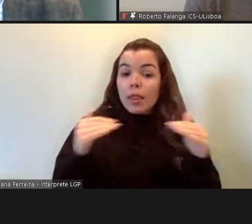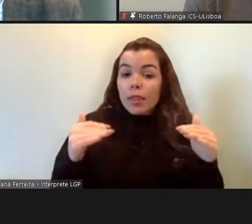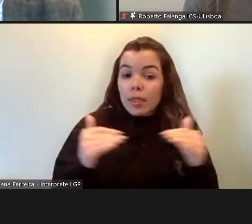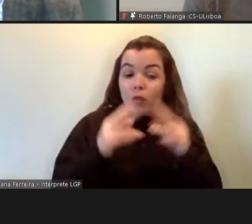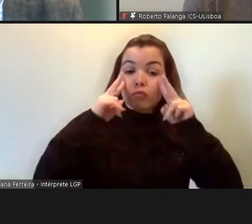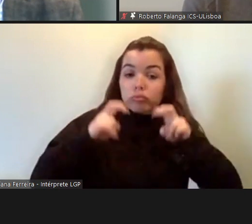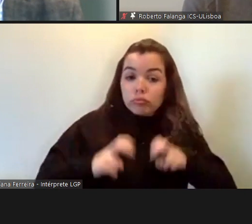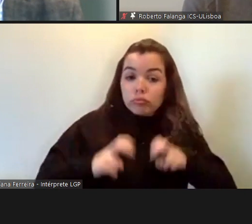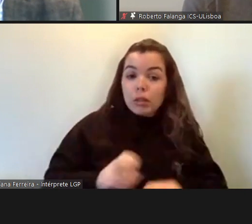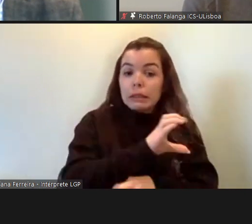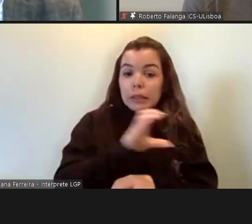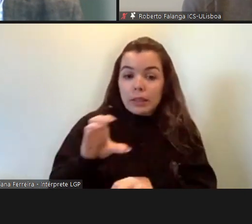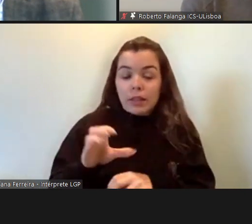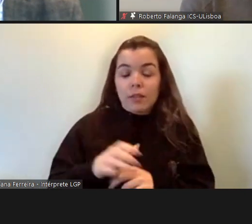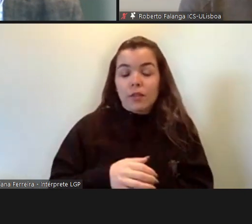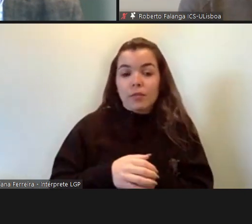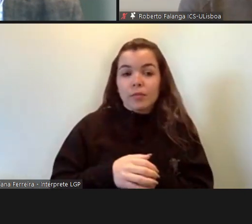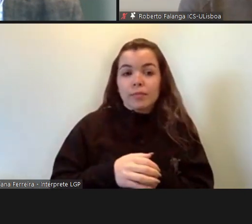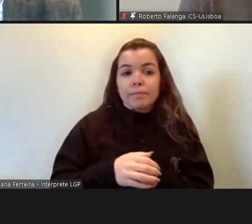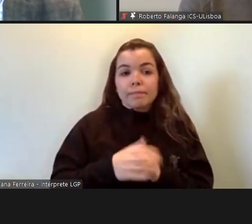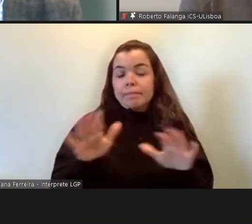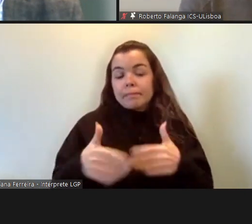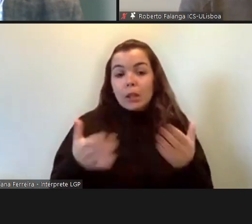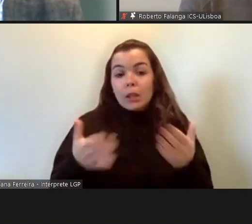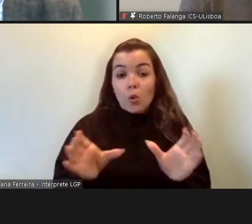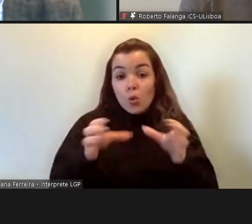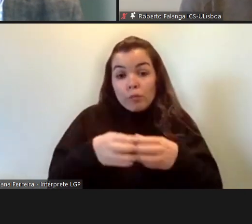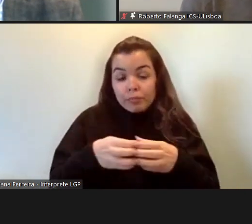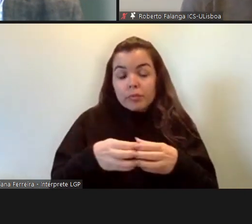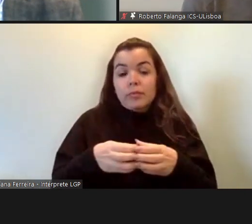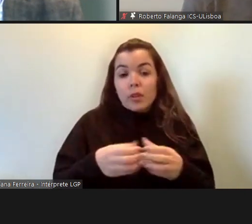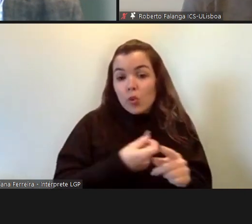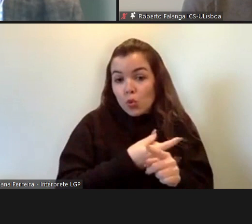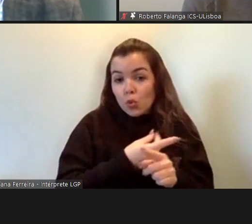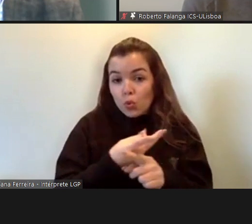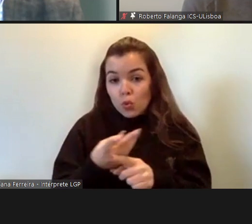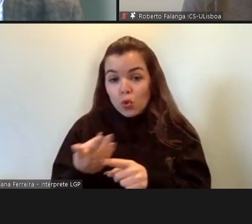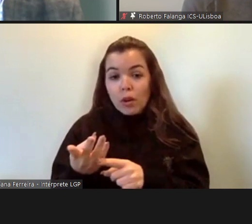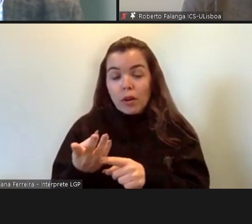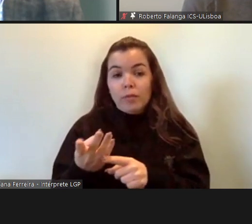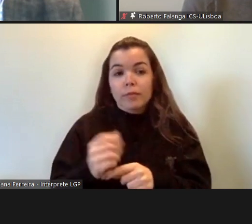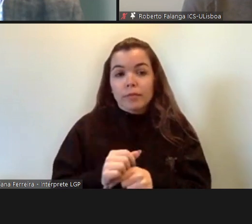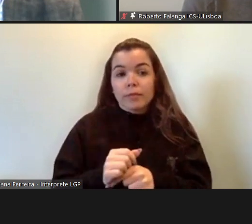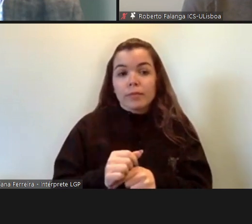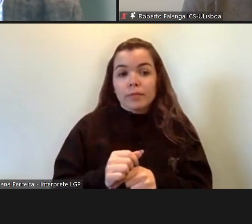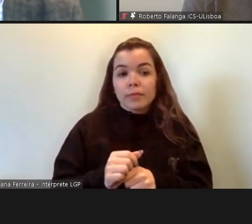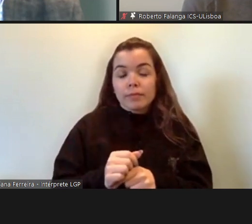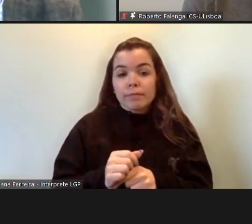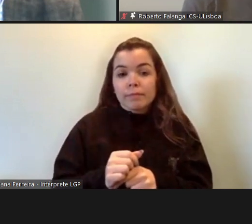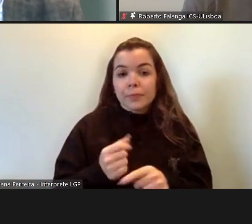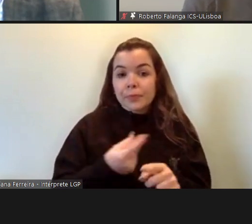científica, portanto, a Comissão em vários, digamos, em